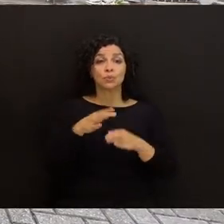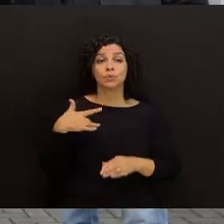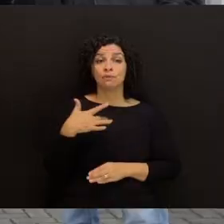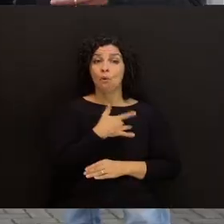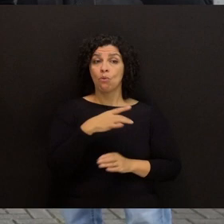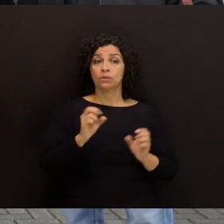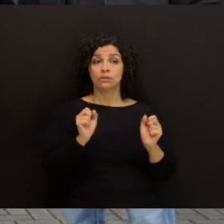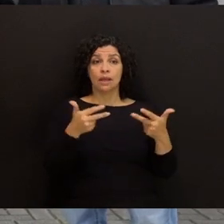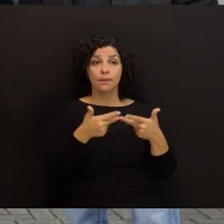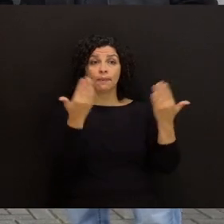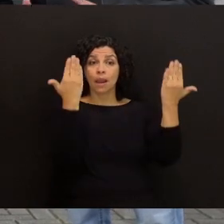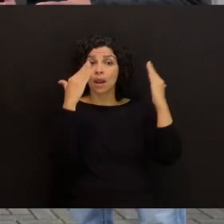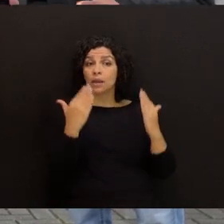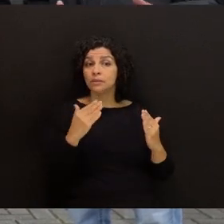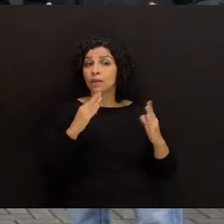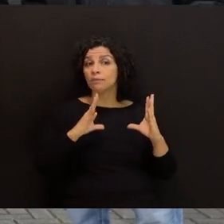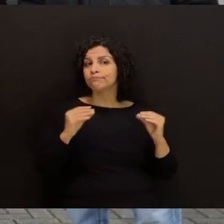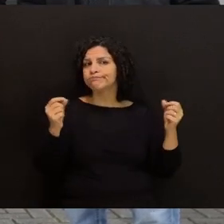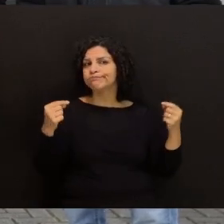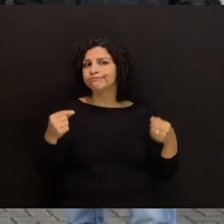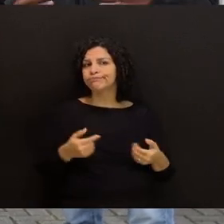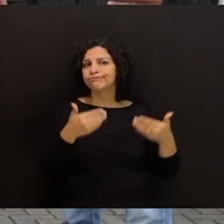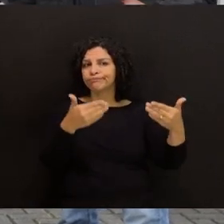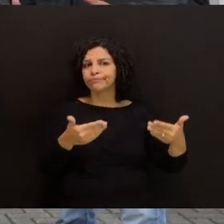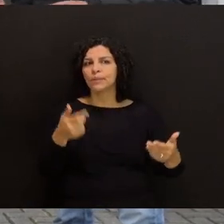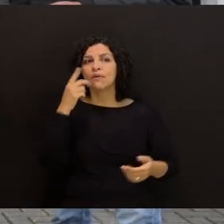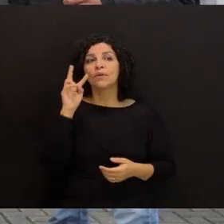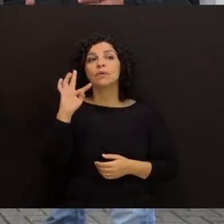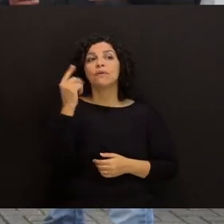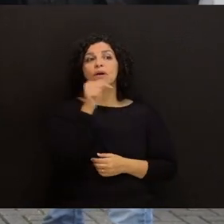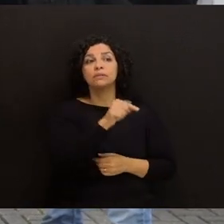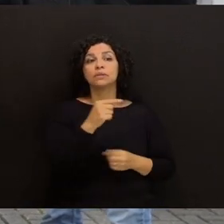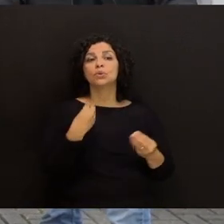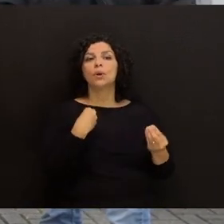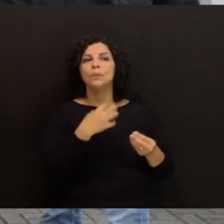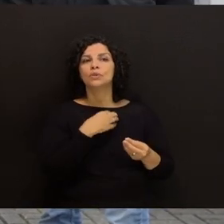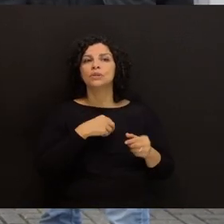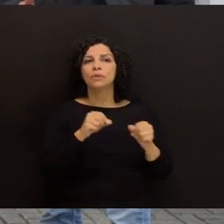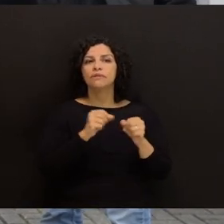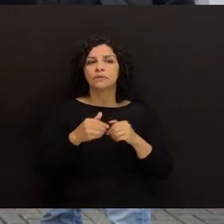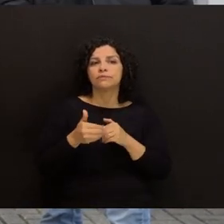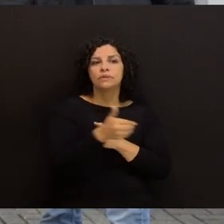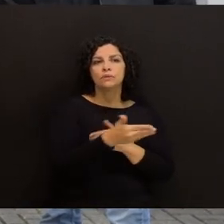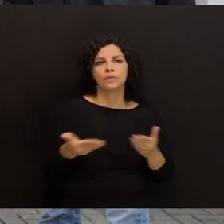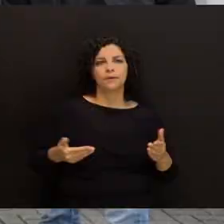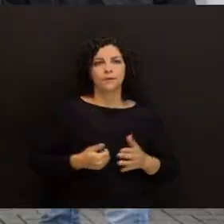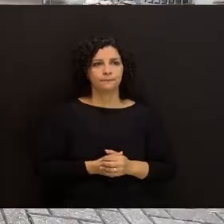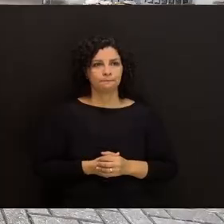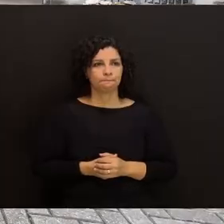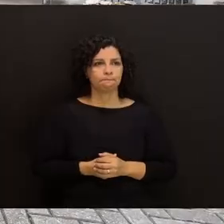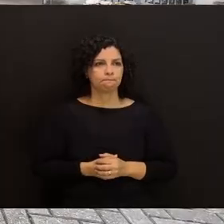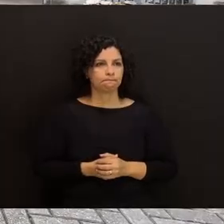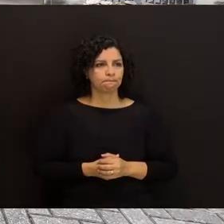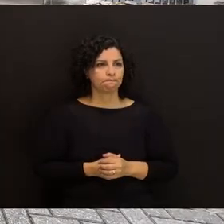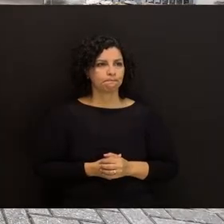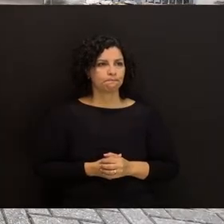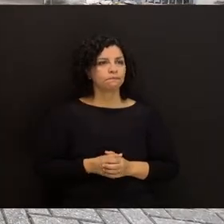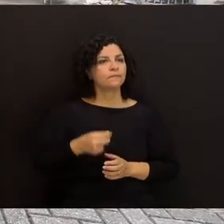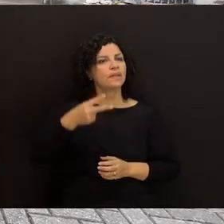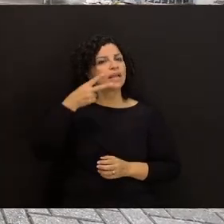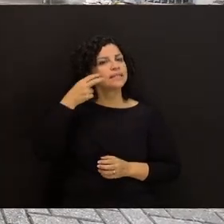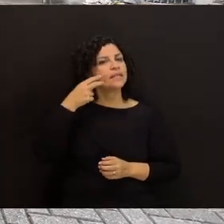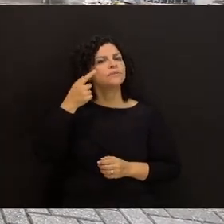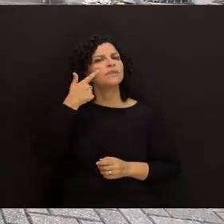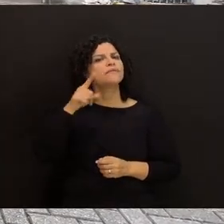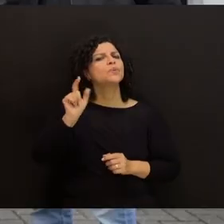para analisar tudo isso e acompanhar esse processo aí para saber de que maneira que nós vamos ter ideia de que foi